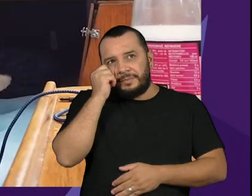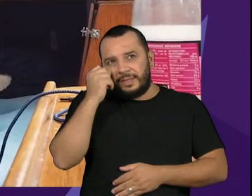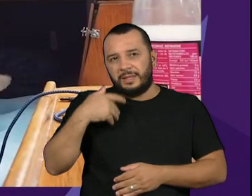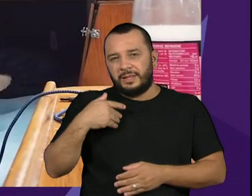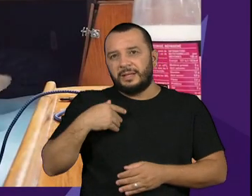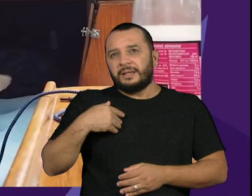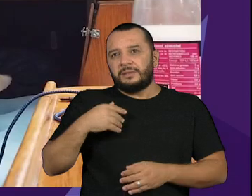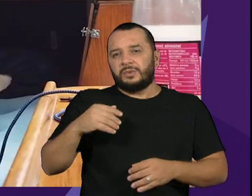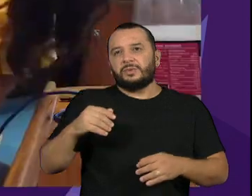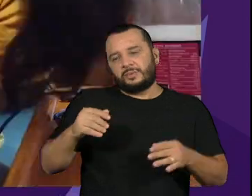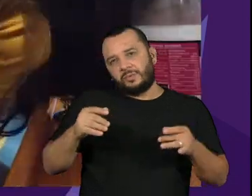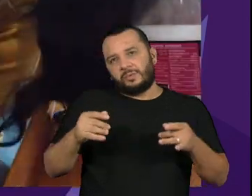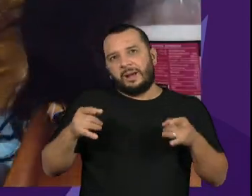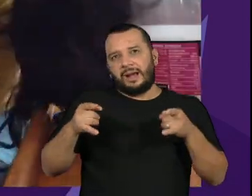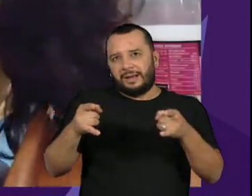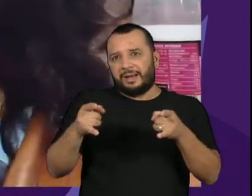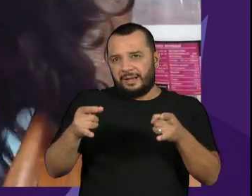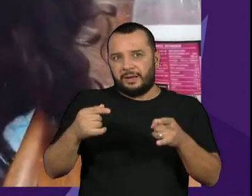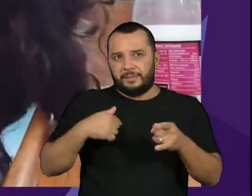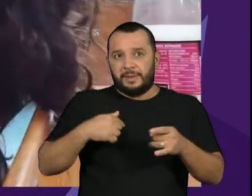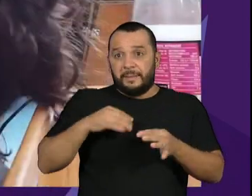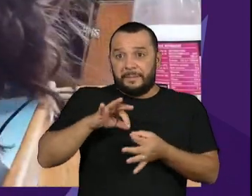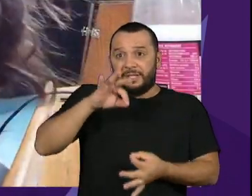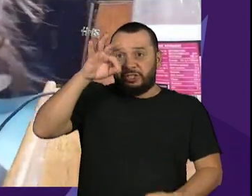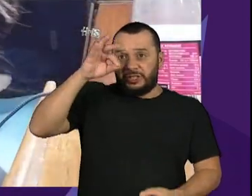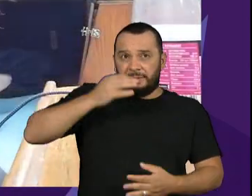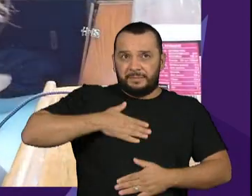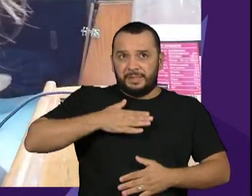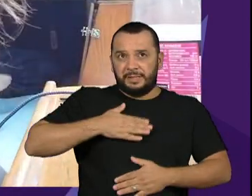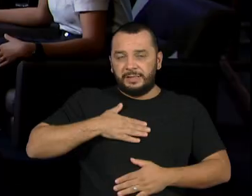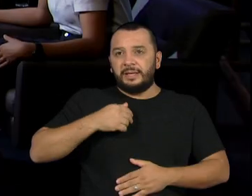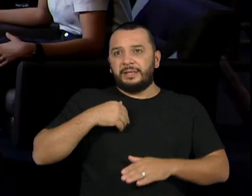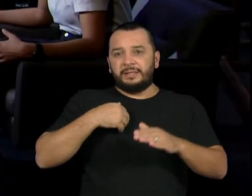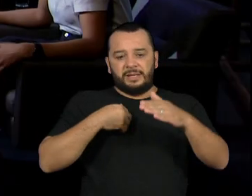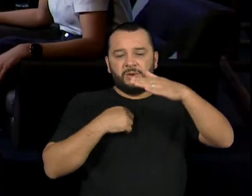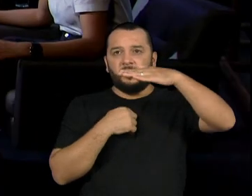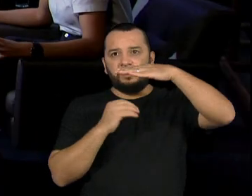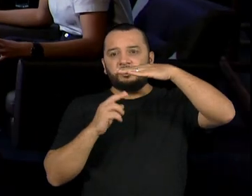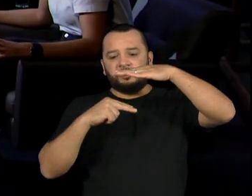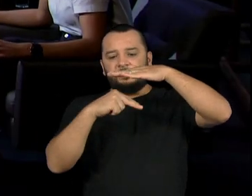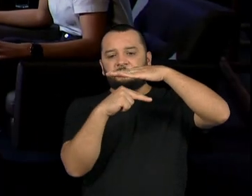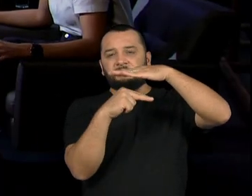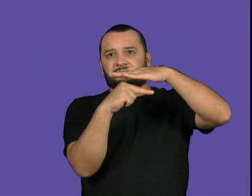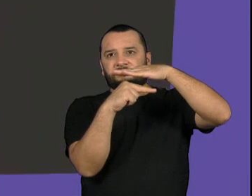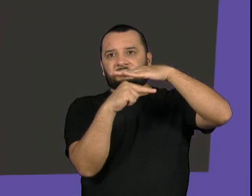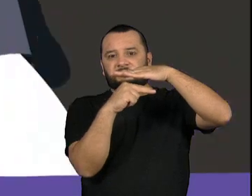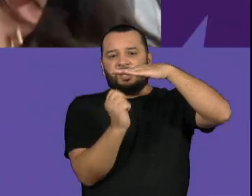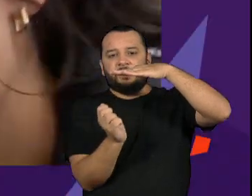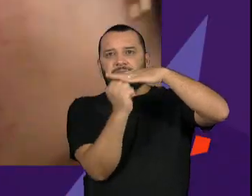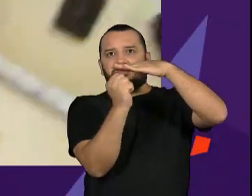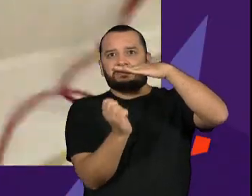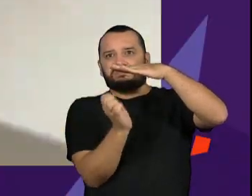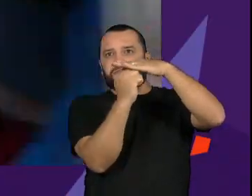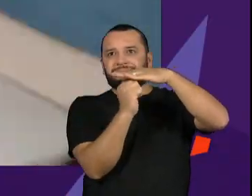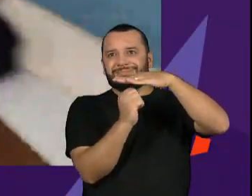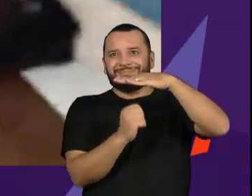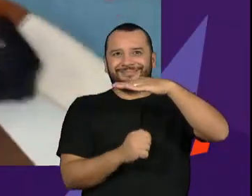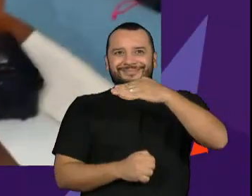tinha o meu tamanho, não mais que isso, e eu batia a cabeça no teto. E era um pouco isso, assim. Olha